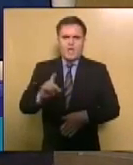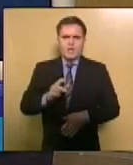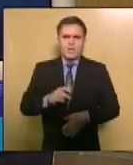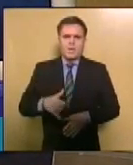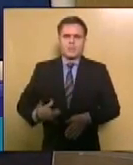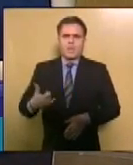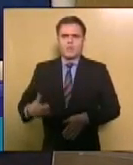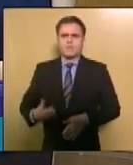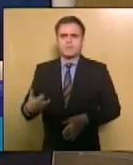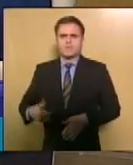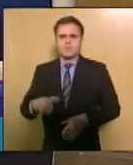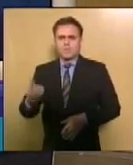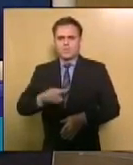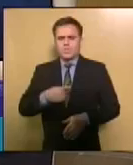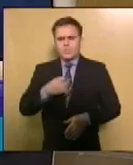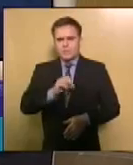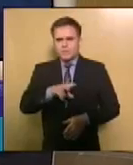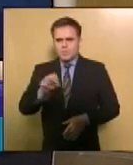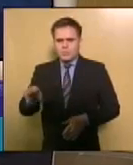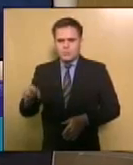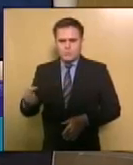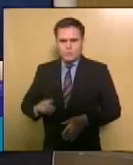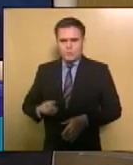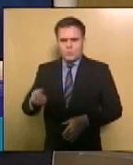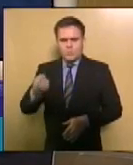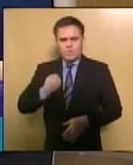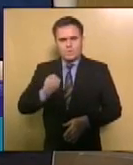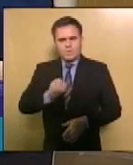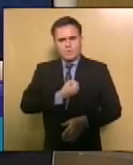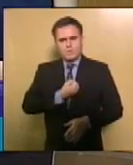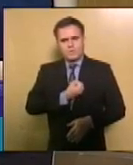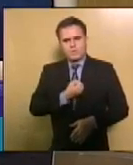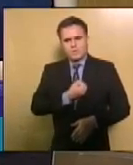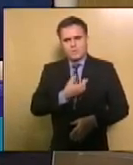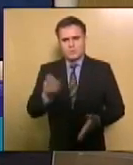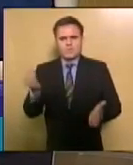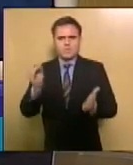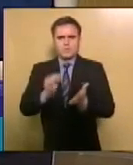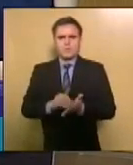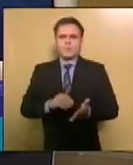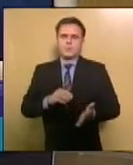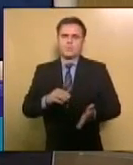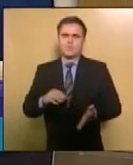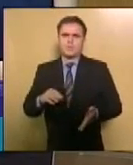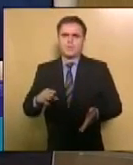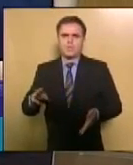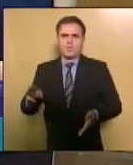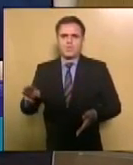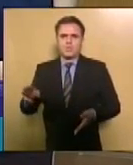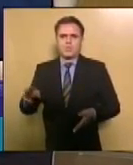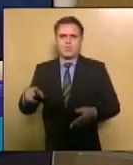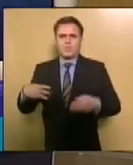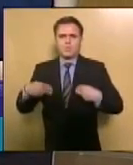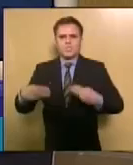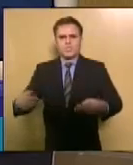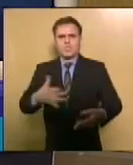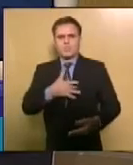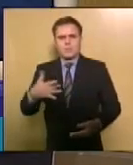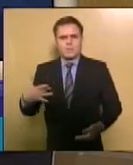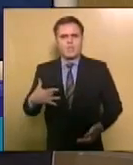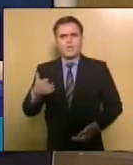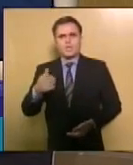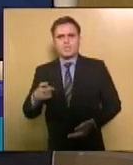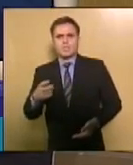o que que a gente está vendo aquela Linha Azul é o número de homicídios que o datasus que o ministério da saúde disse que tinha pra criança de 15 16